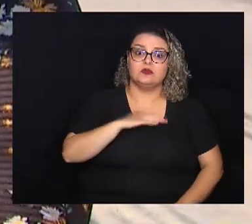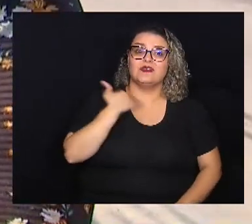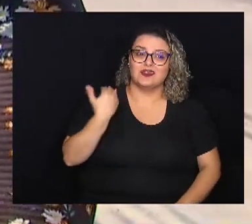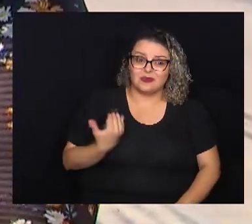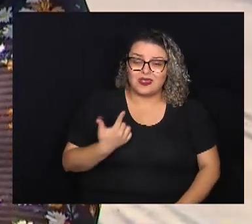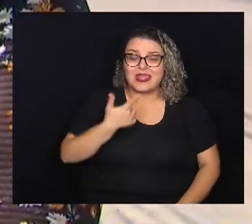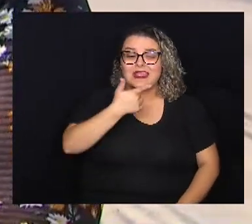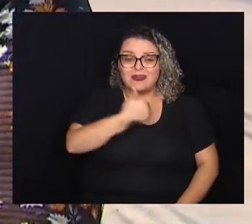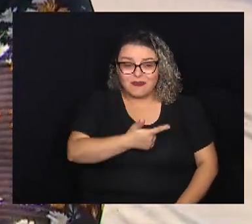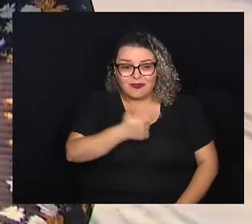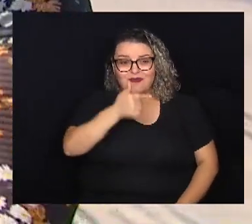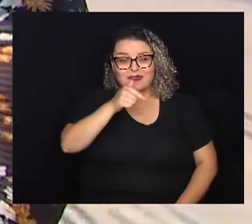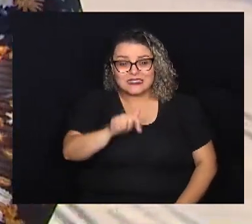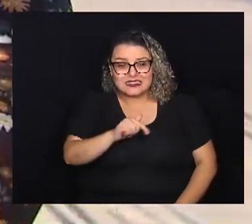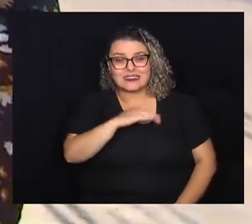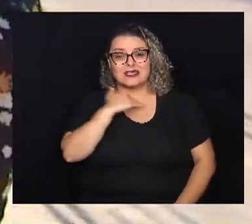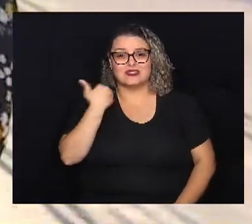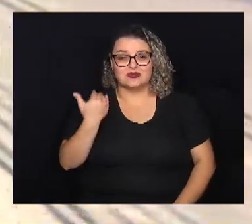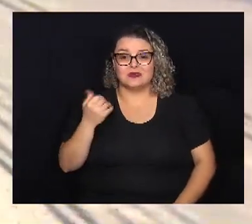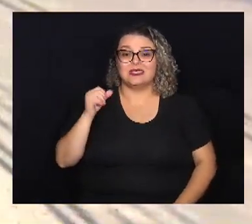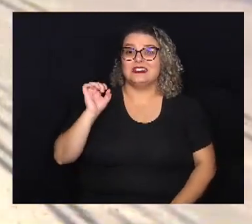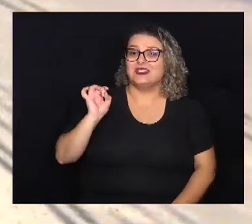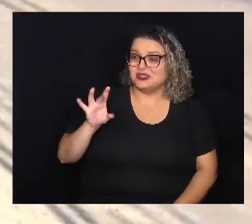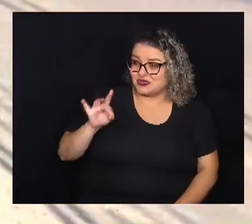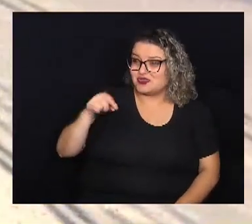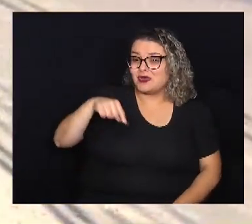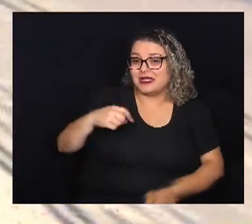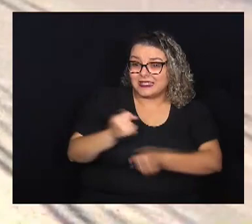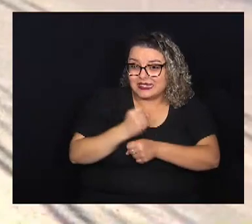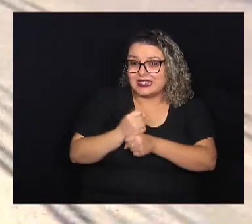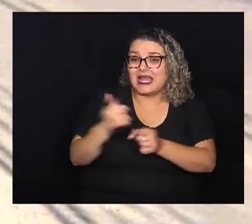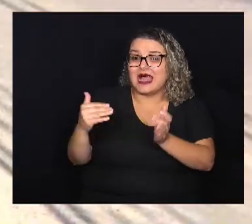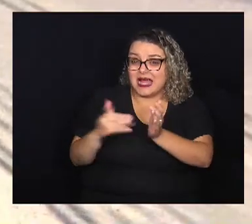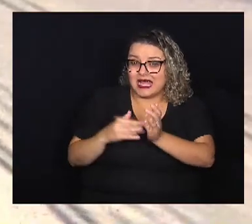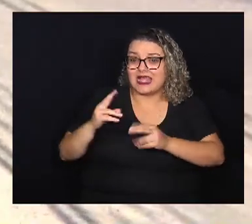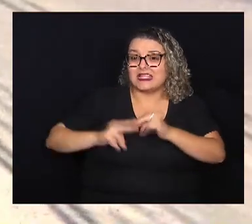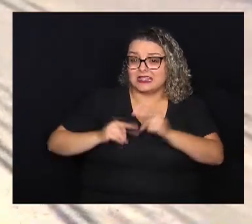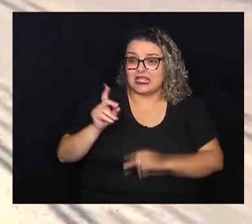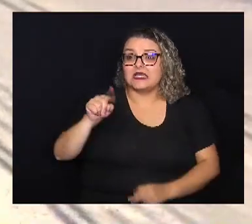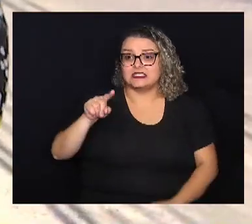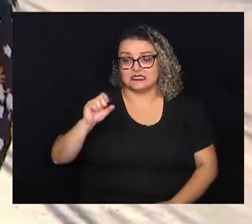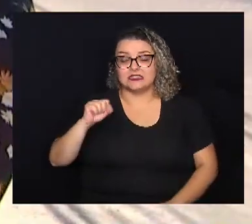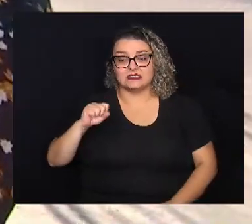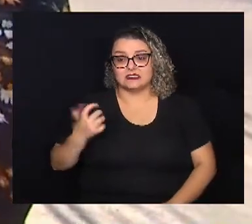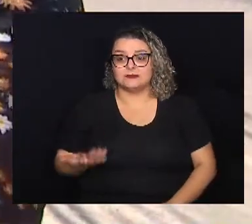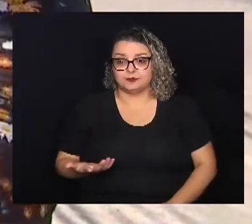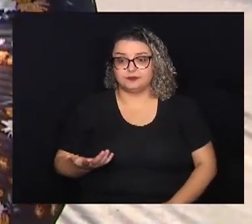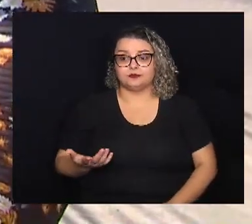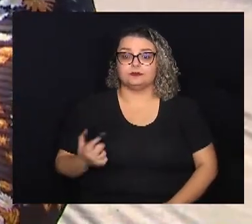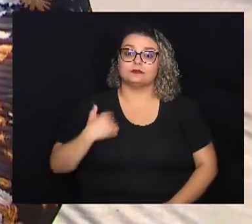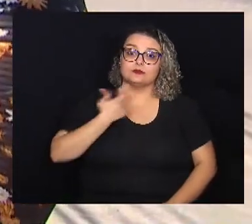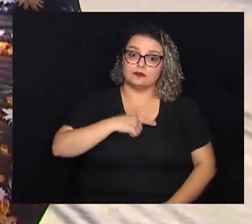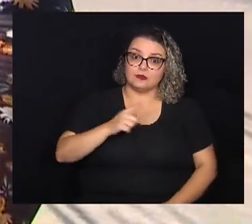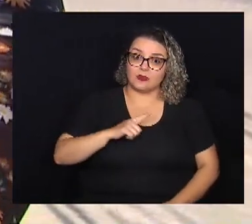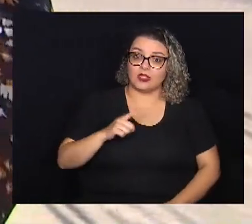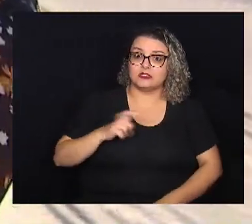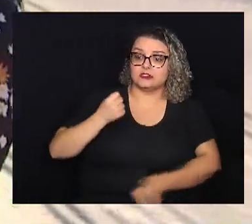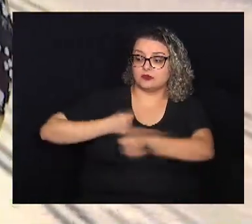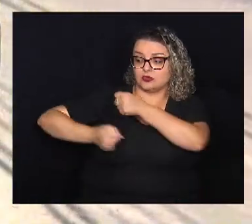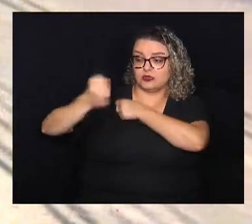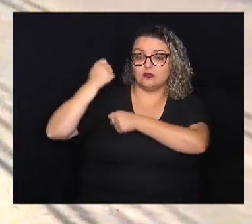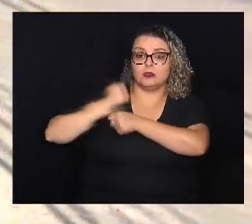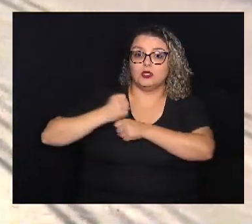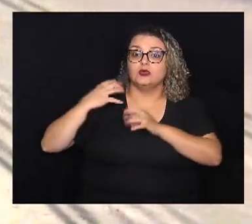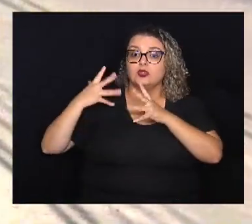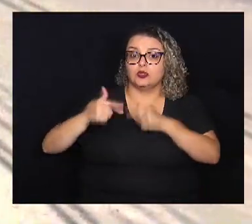27 óbitos. Só nesse ano, até junho, isso mesmo. Então, a gente teve que, no ano passado inteiro,